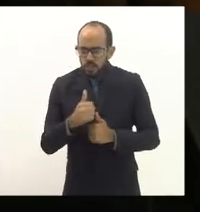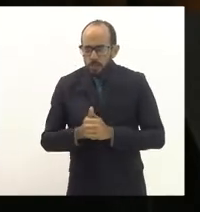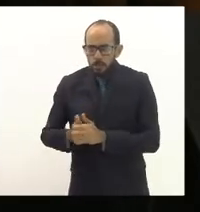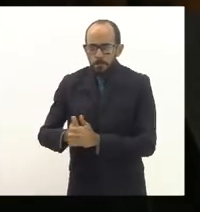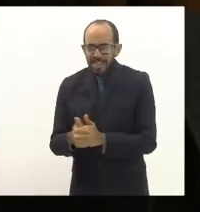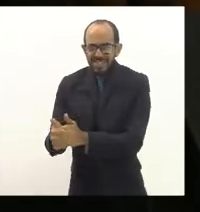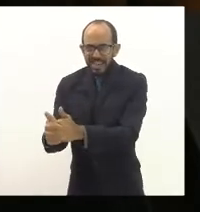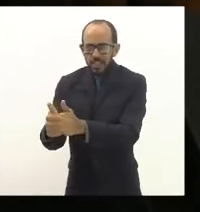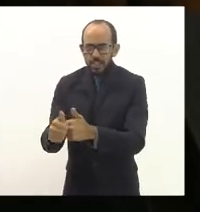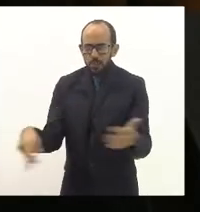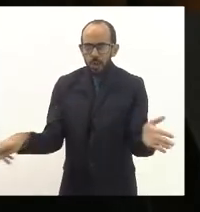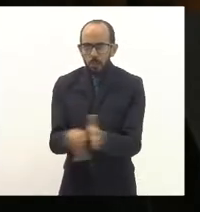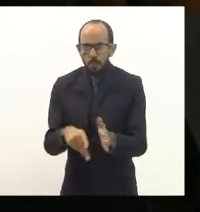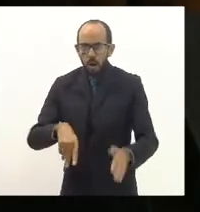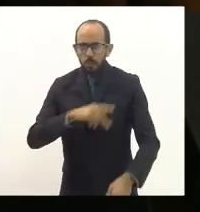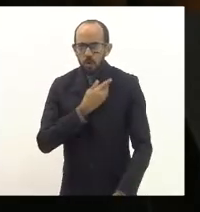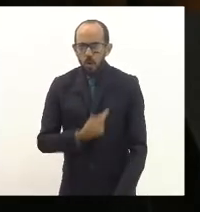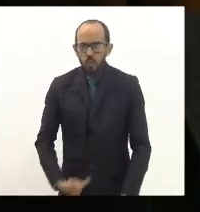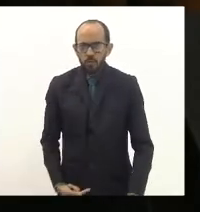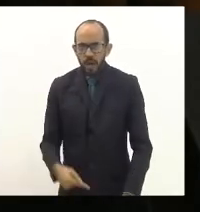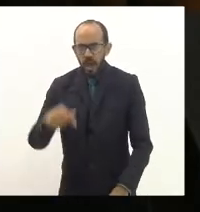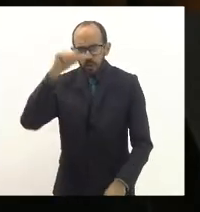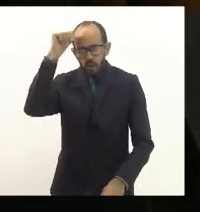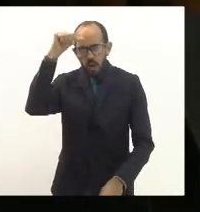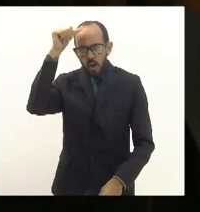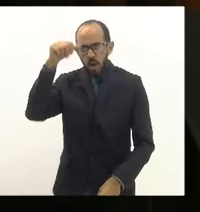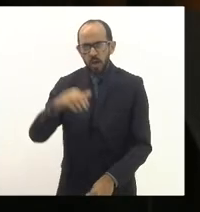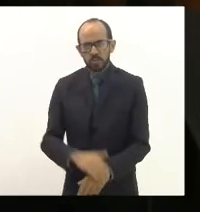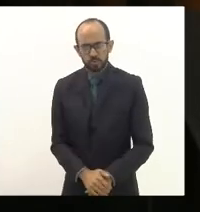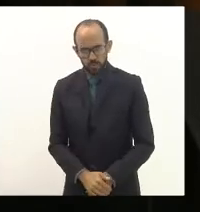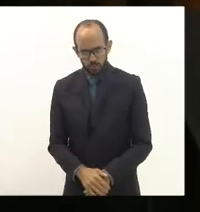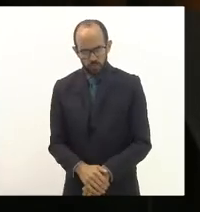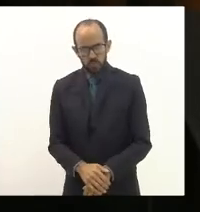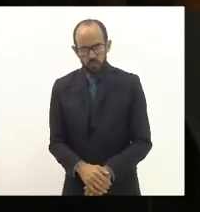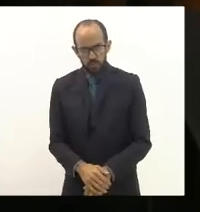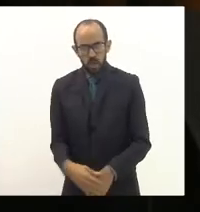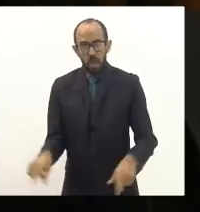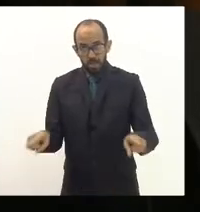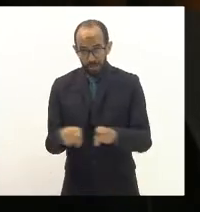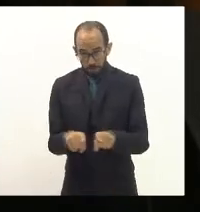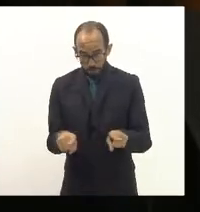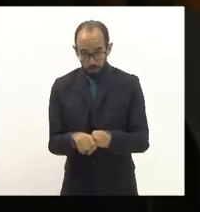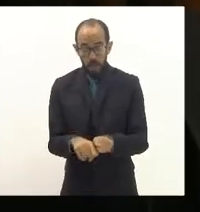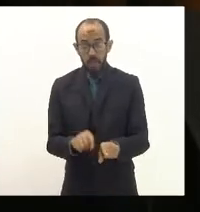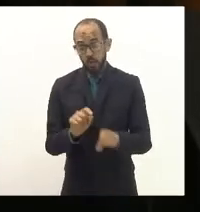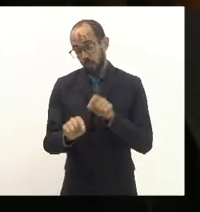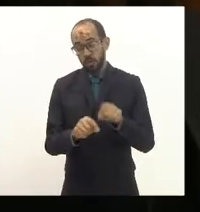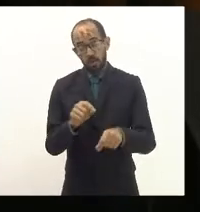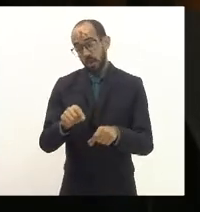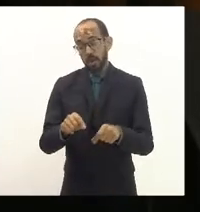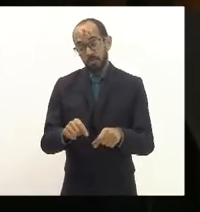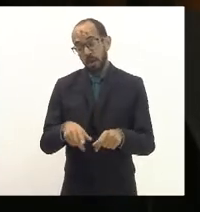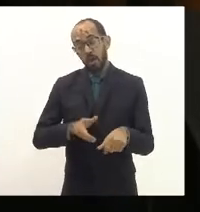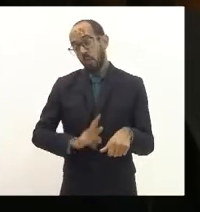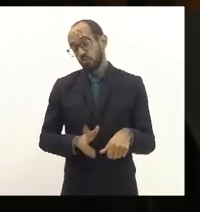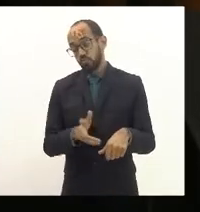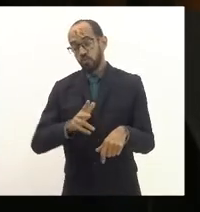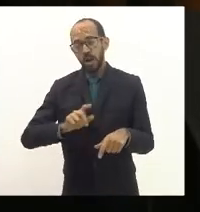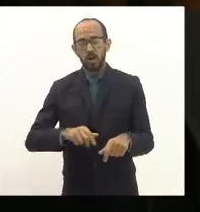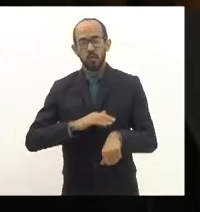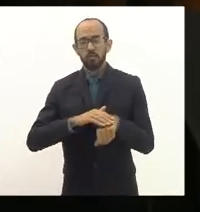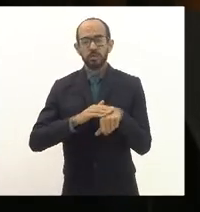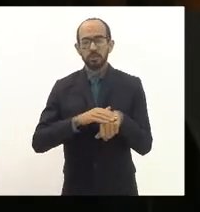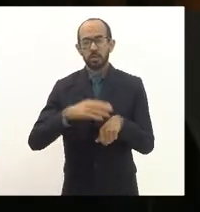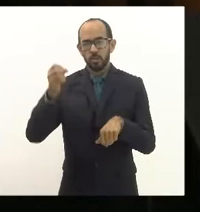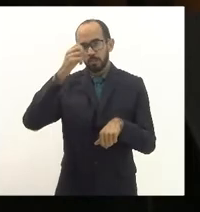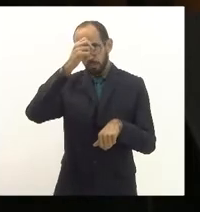perseguida pelo governador Cláudio Castro. Mas se não bastassem somente isso, conversando com um